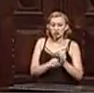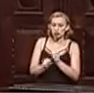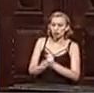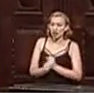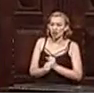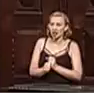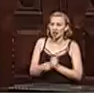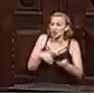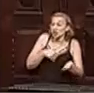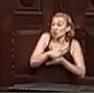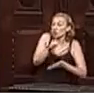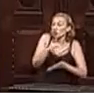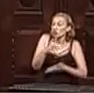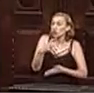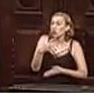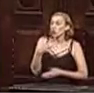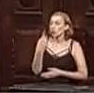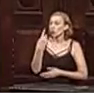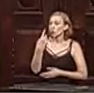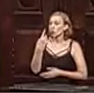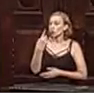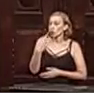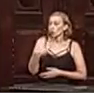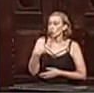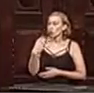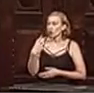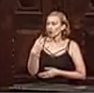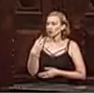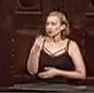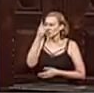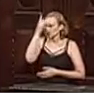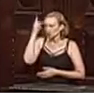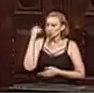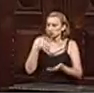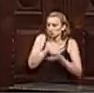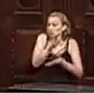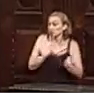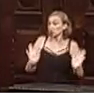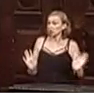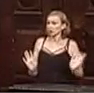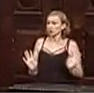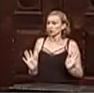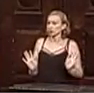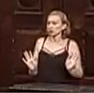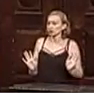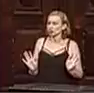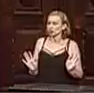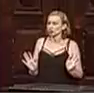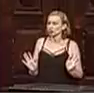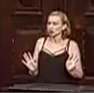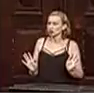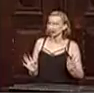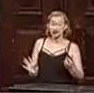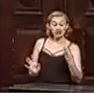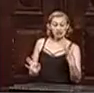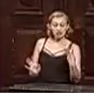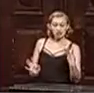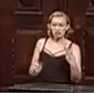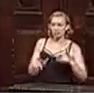de 1/4 desses trabalhadores. Mas é lógico, 3 trabalhadores trabalhando 6